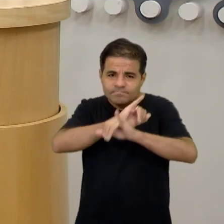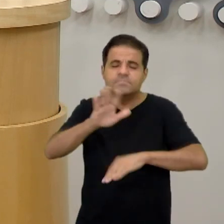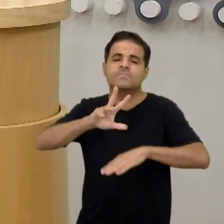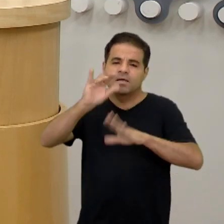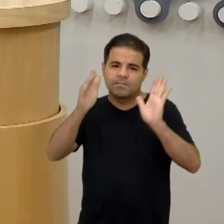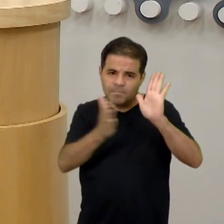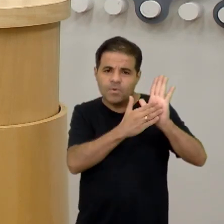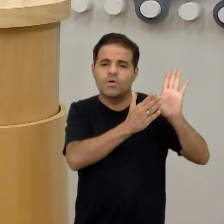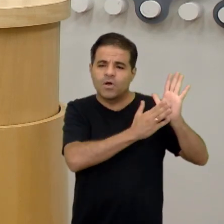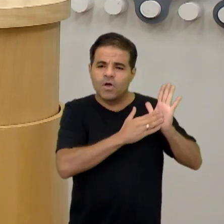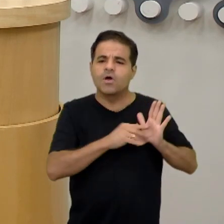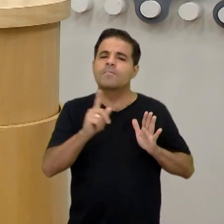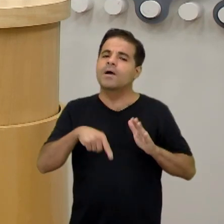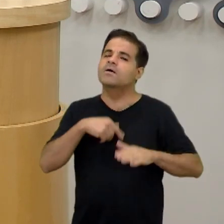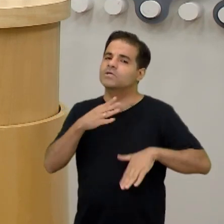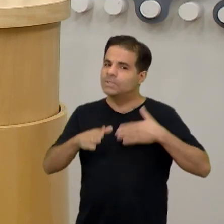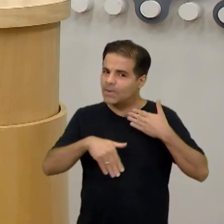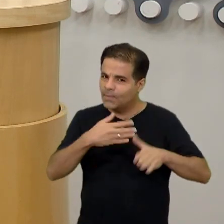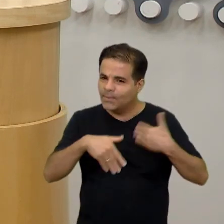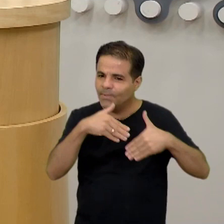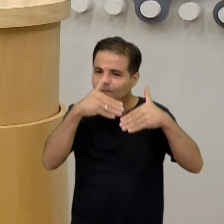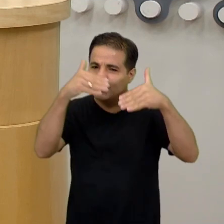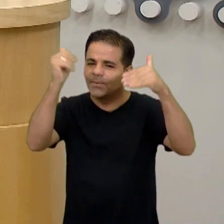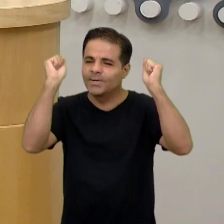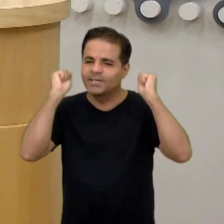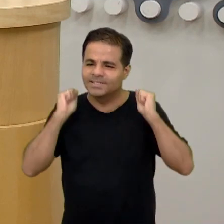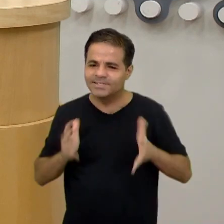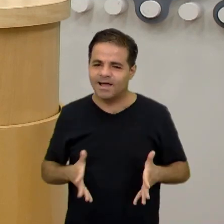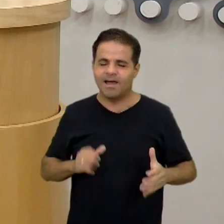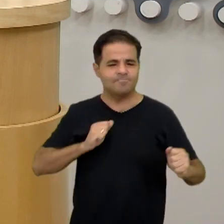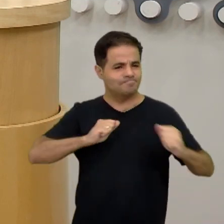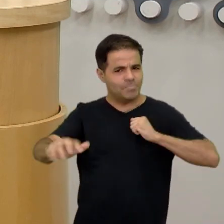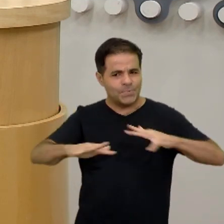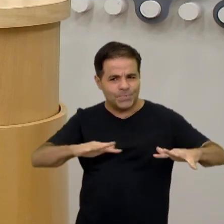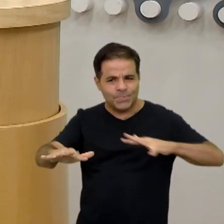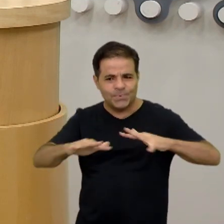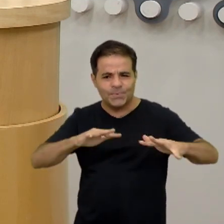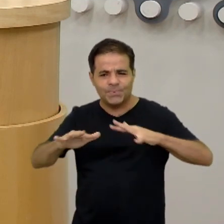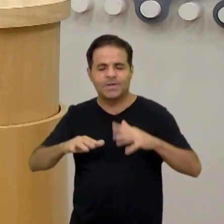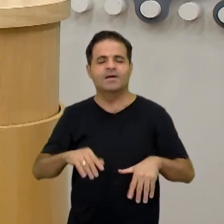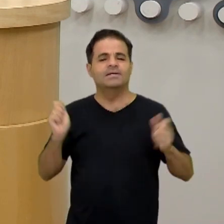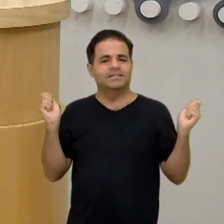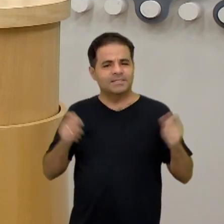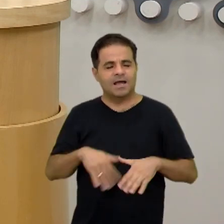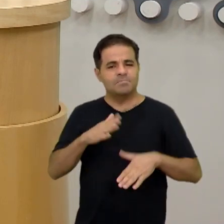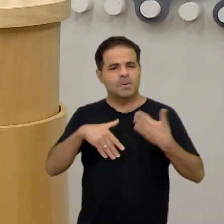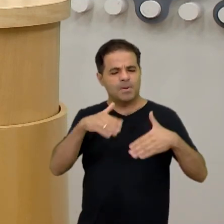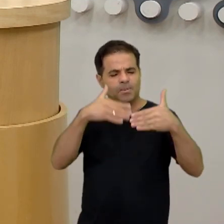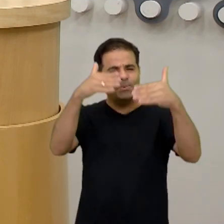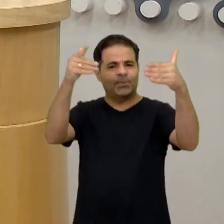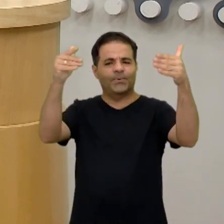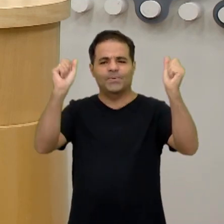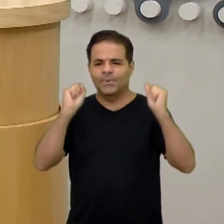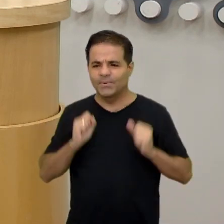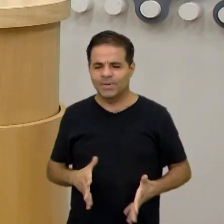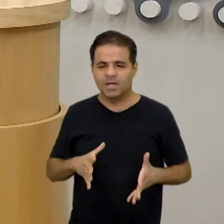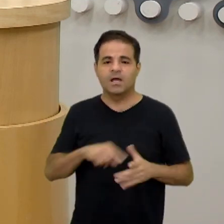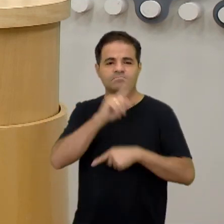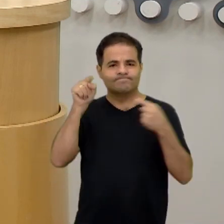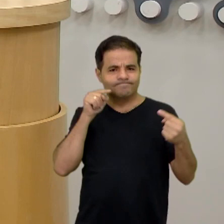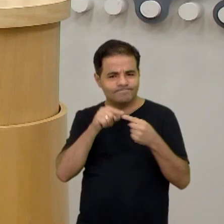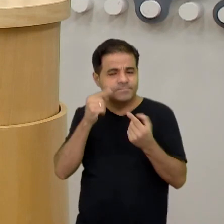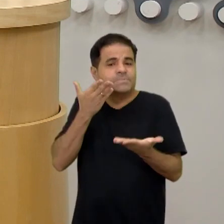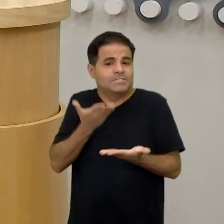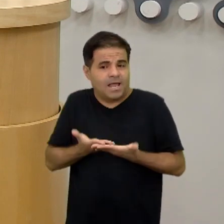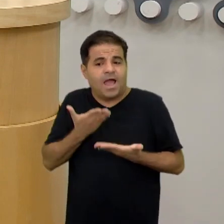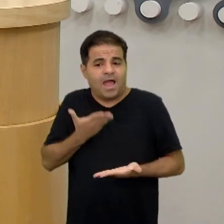vai propor que o estudante também se envolva, que ele comece já a se movimentar, né, no que diz respeito ao objetivo da